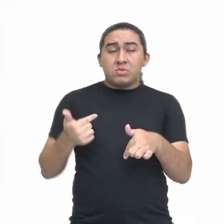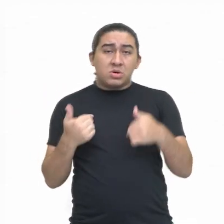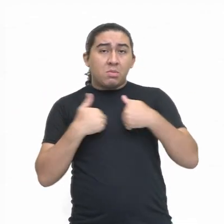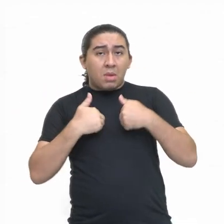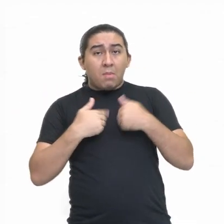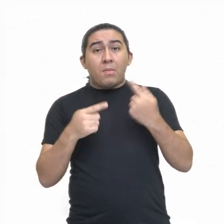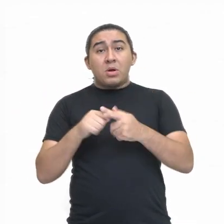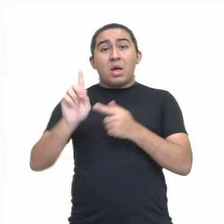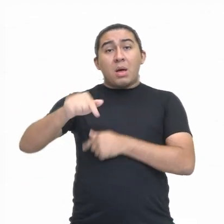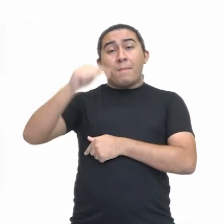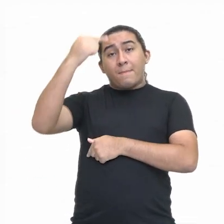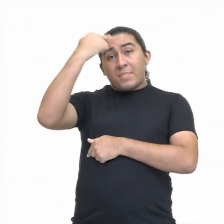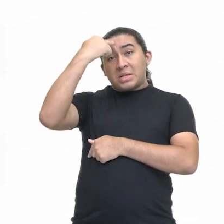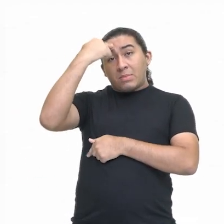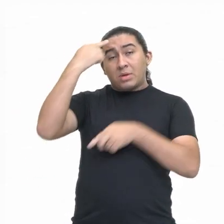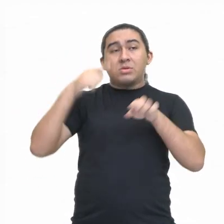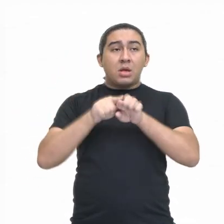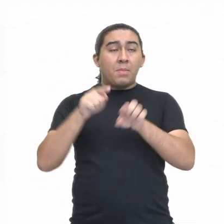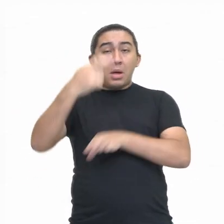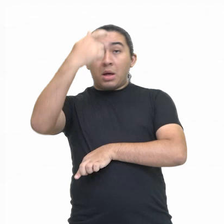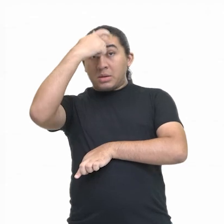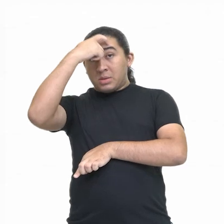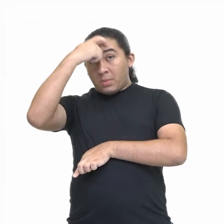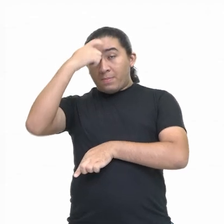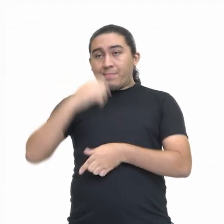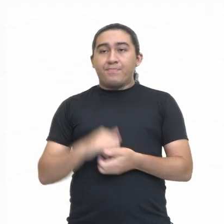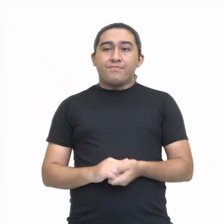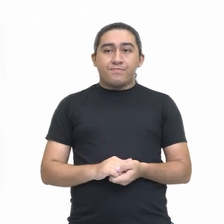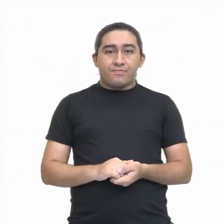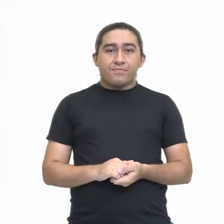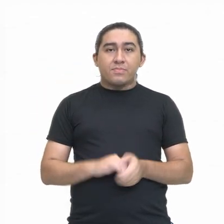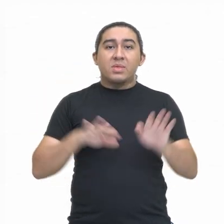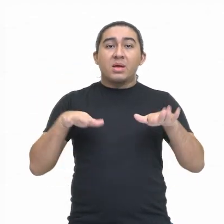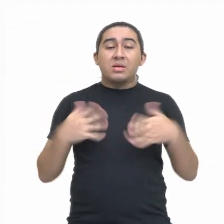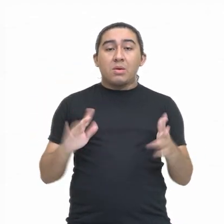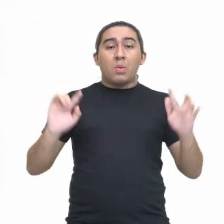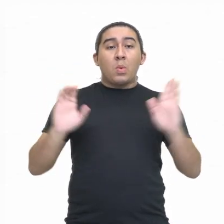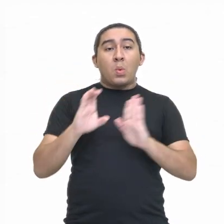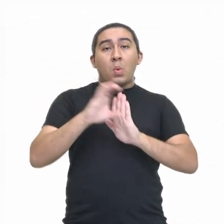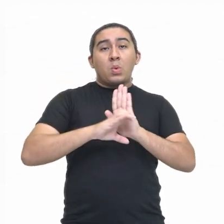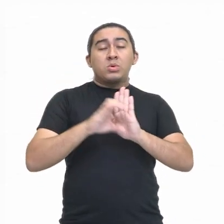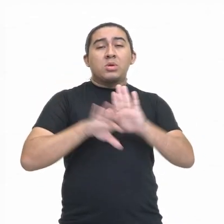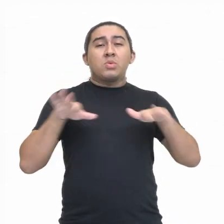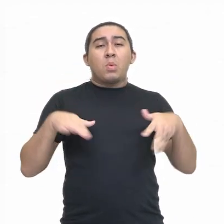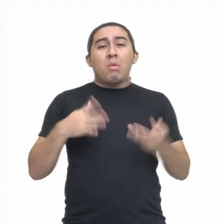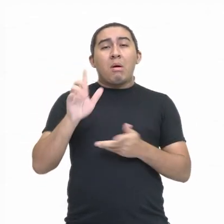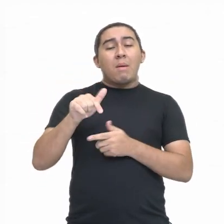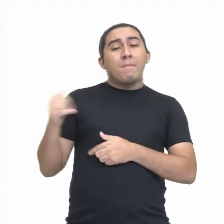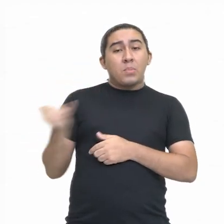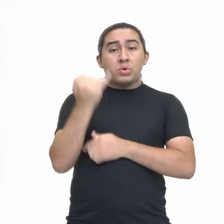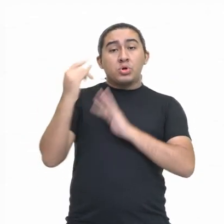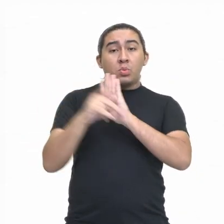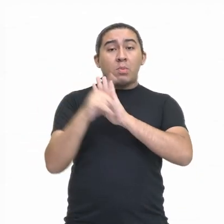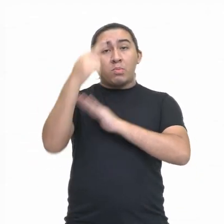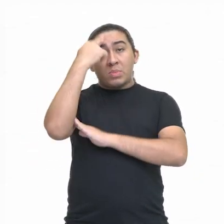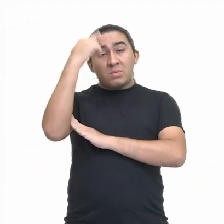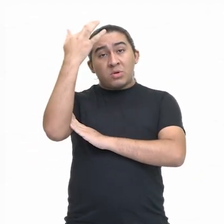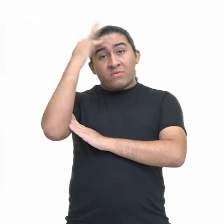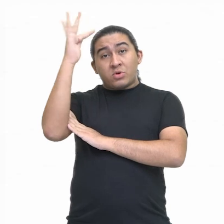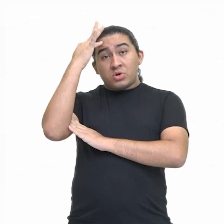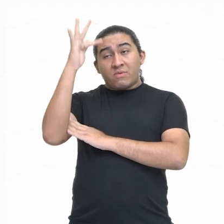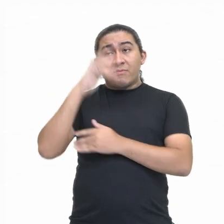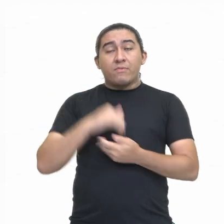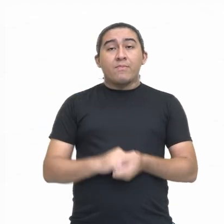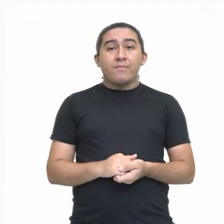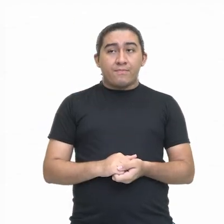do pensamento, por conta da razão. Então, a definição, e qual é a definição e a importância do pensamento